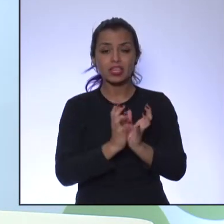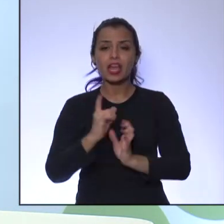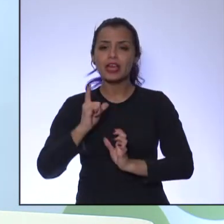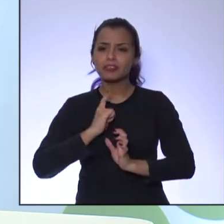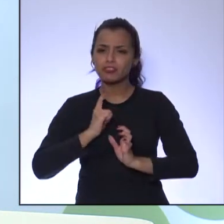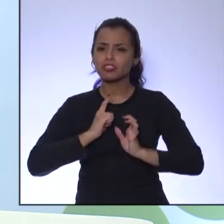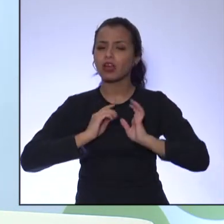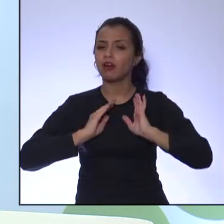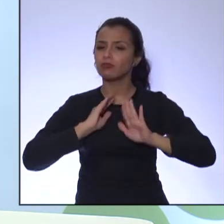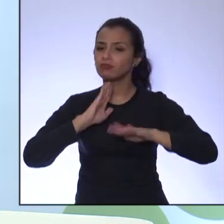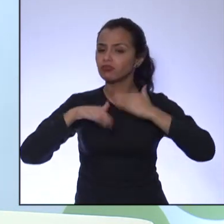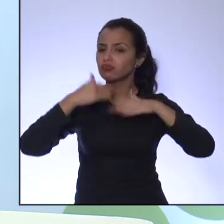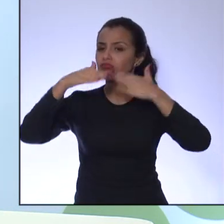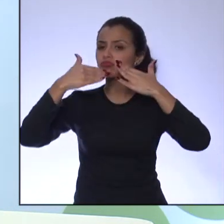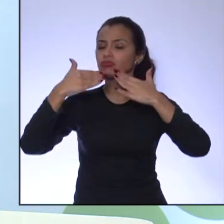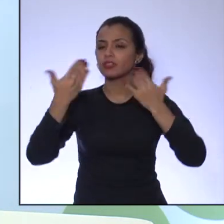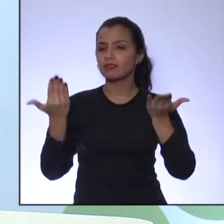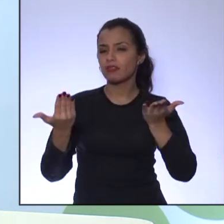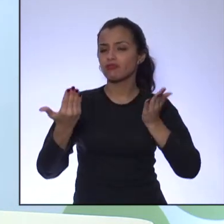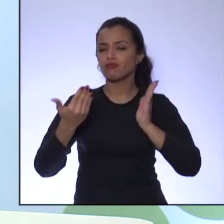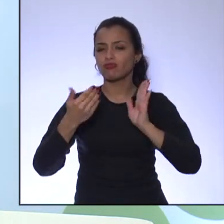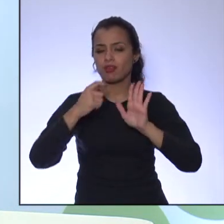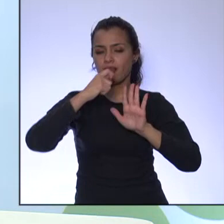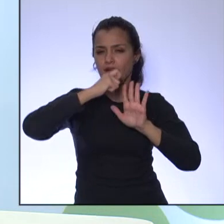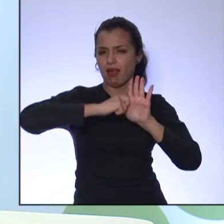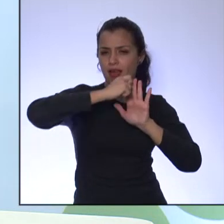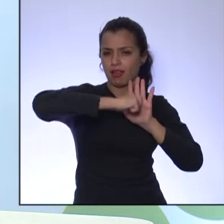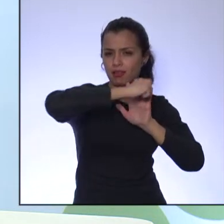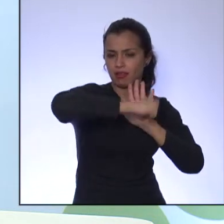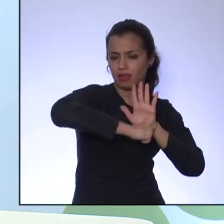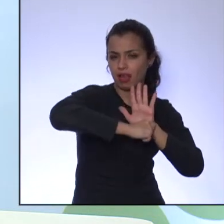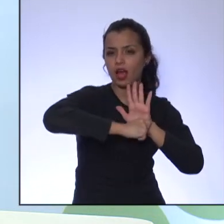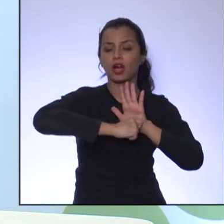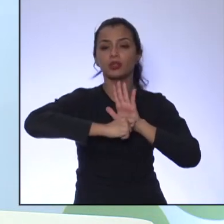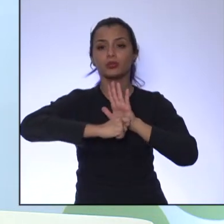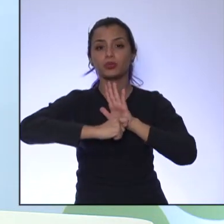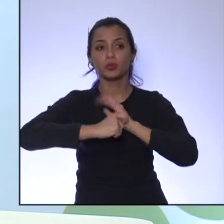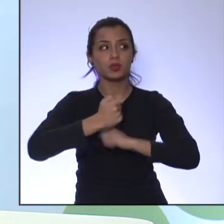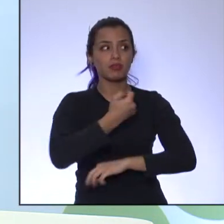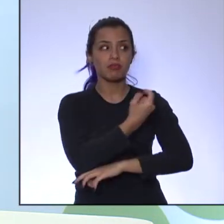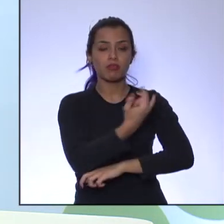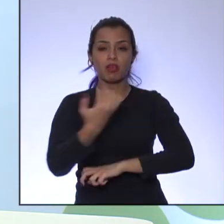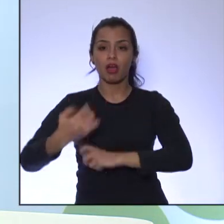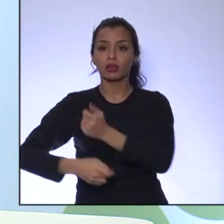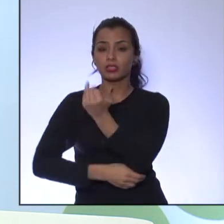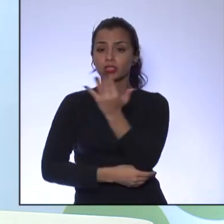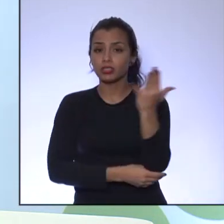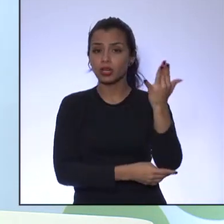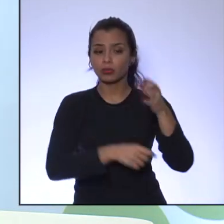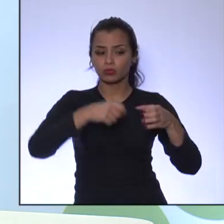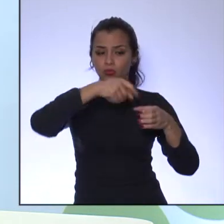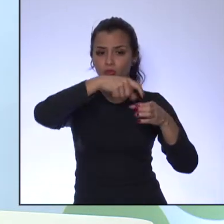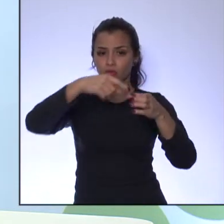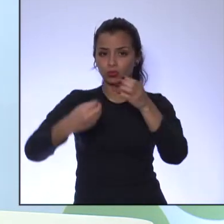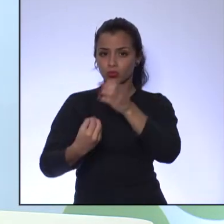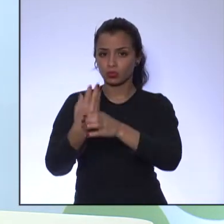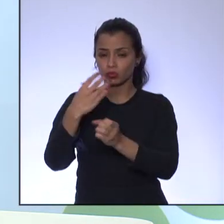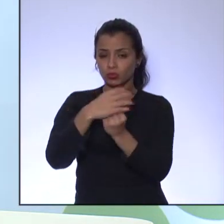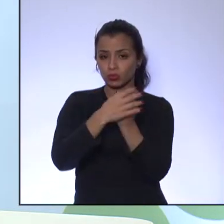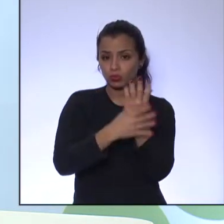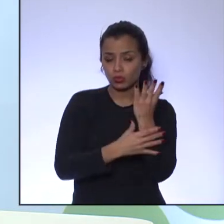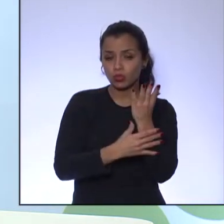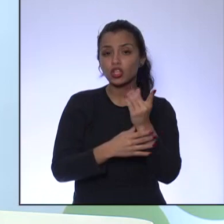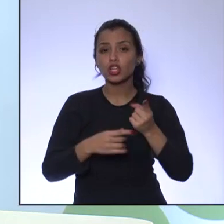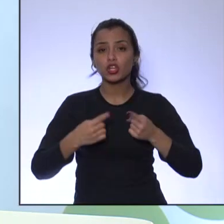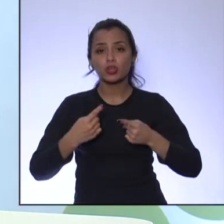na agricultura, no calendário e até mesmo na construção, justamente porque algumas regiões eram regiões, por